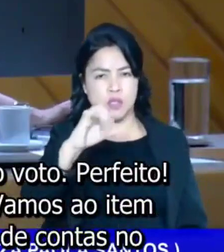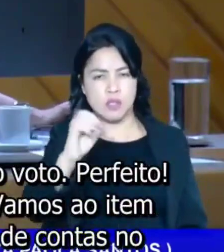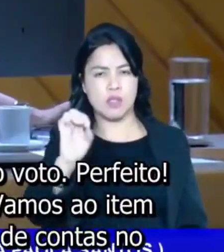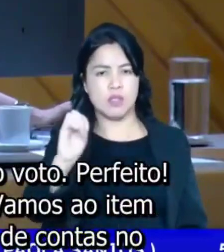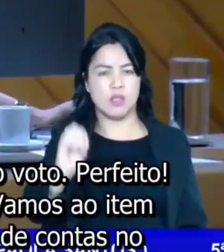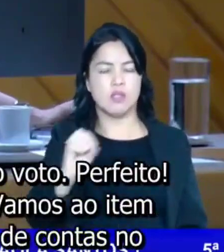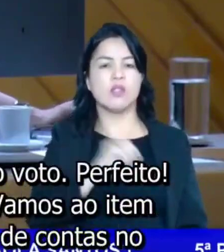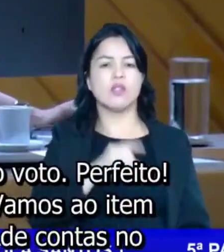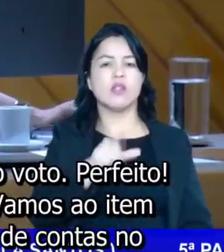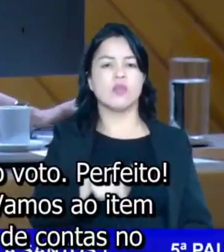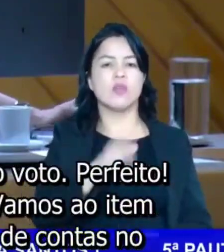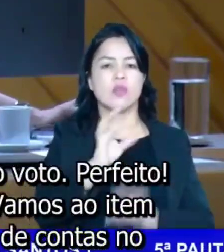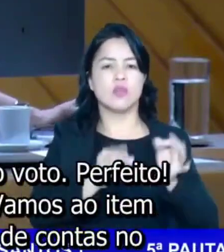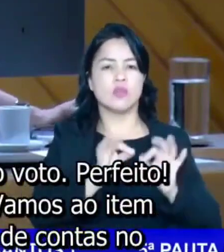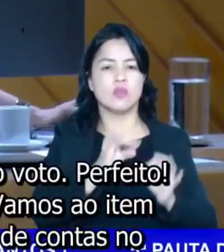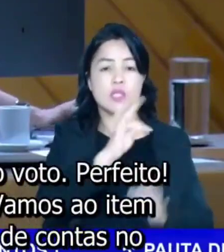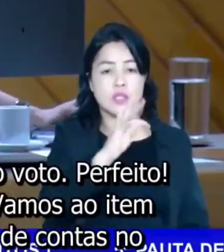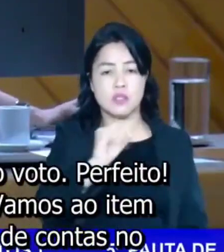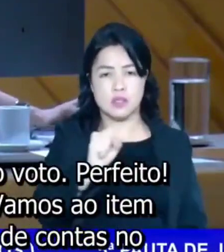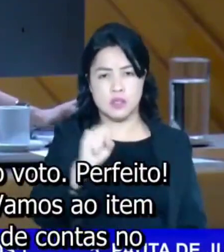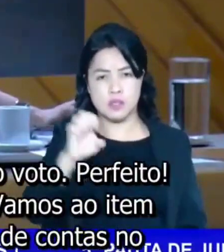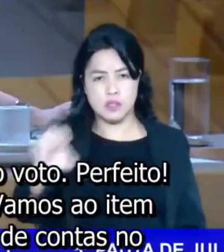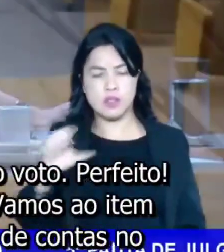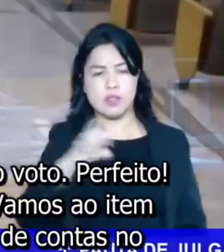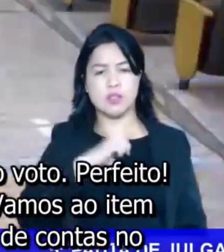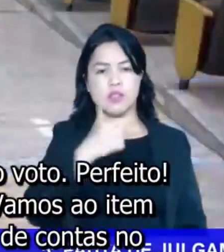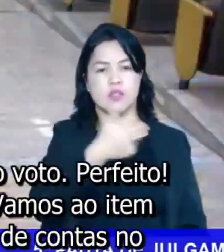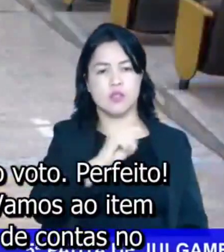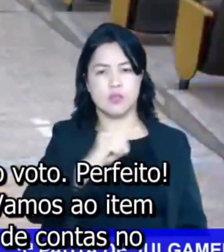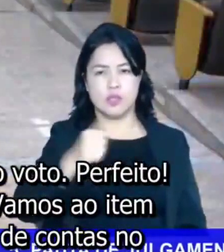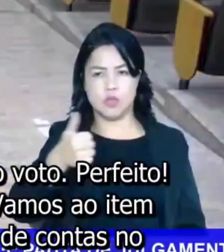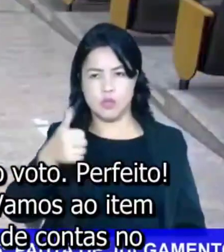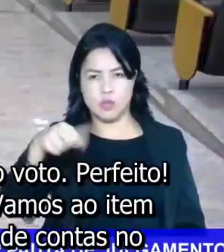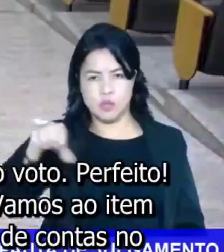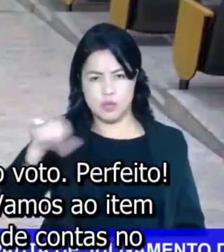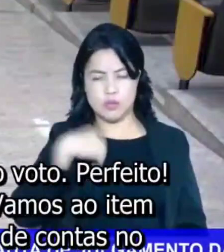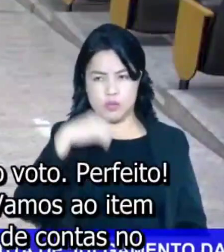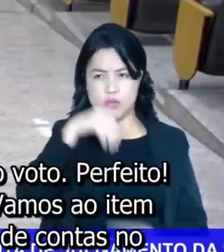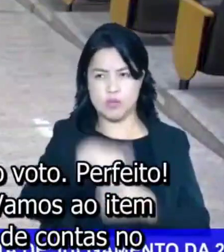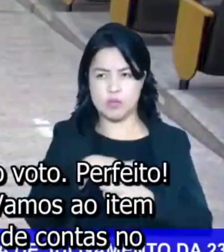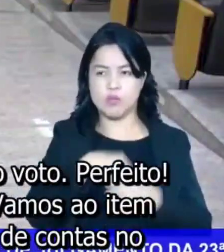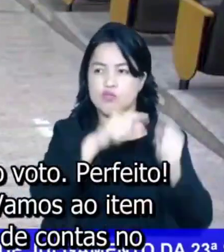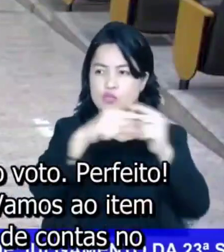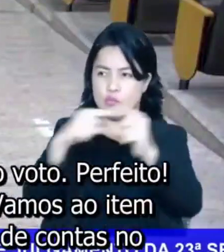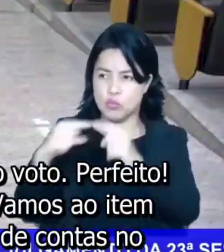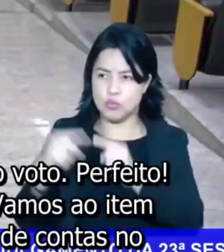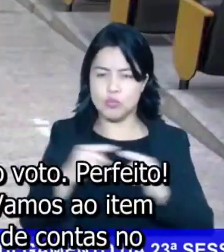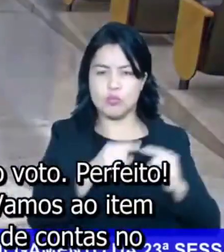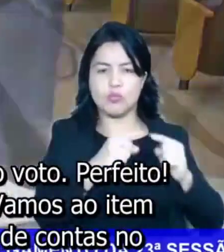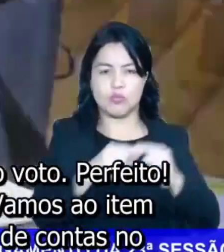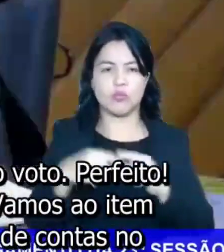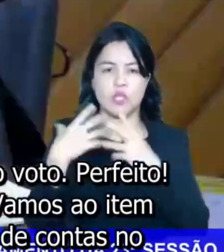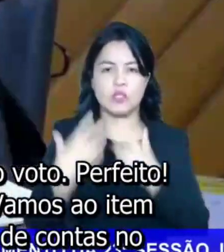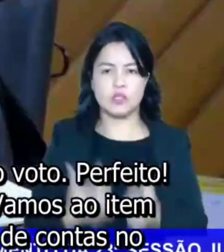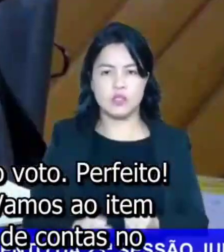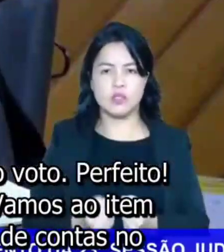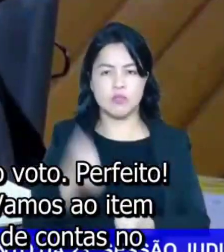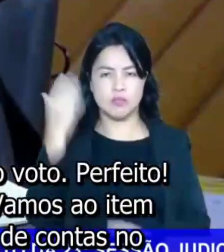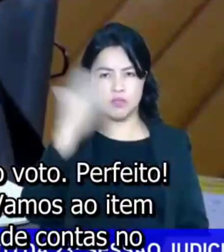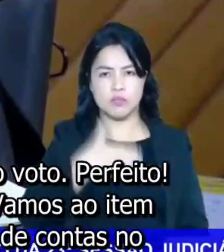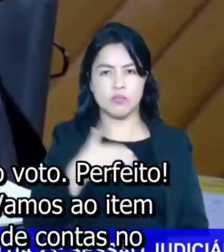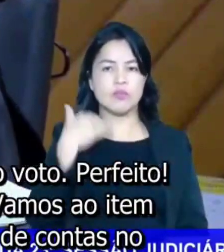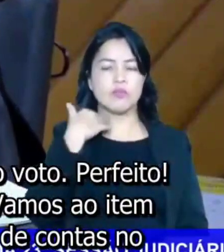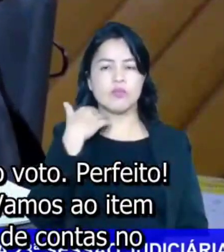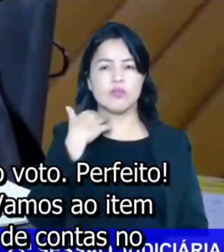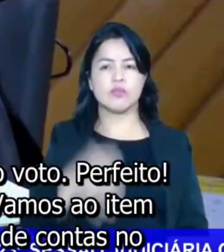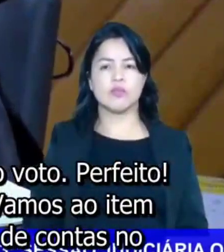TSE 23.607, 2019, como voto. Perfeito, não havendo Imagem ampla do plenário. Aprovada com ressalvas. À